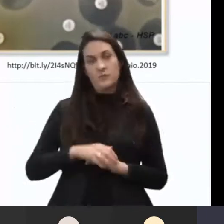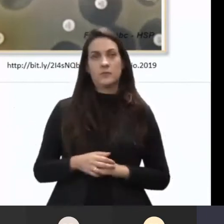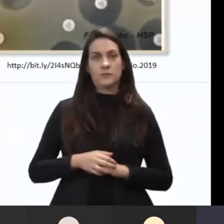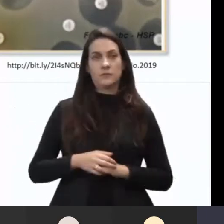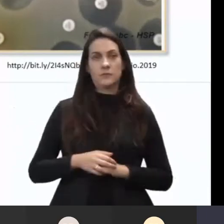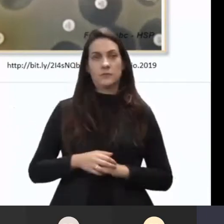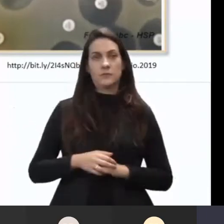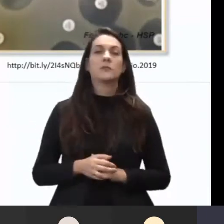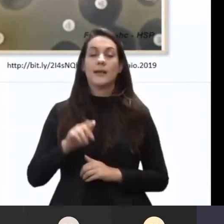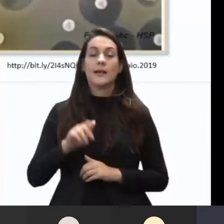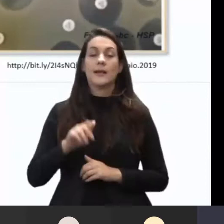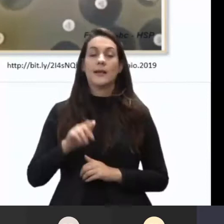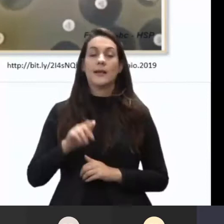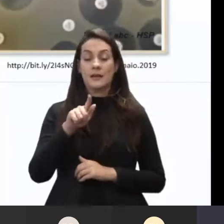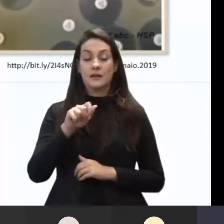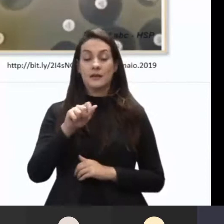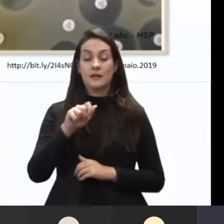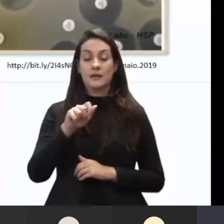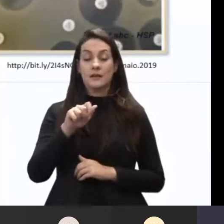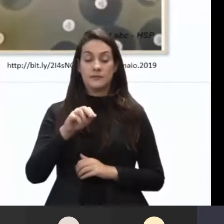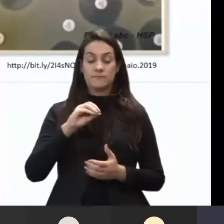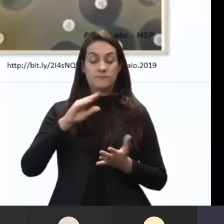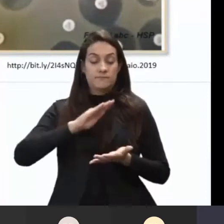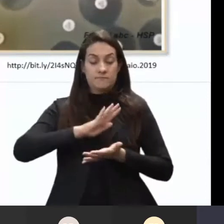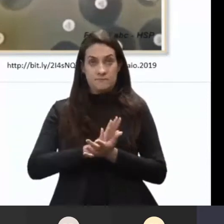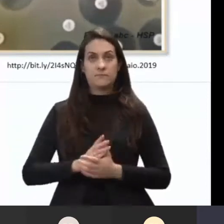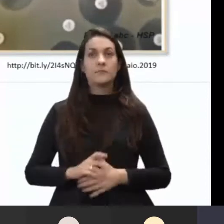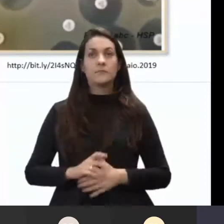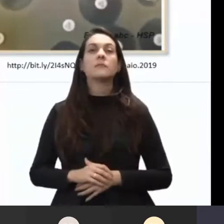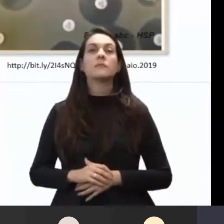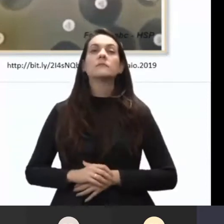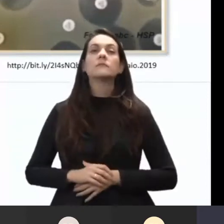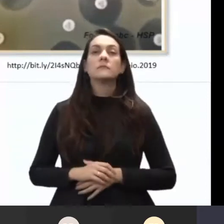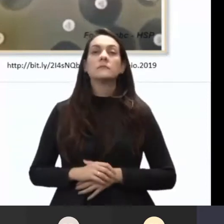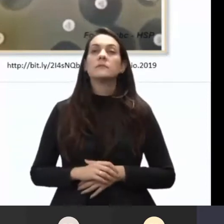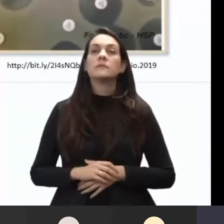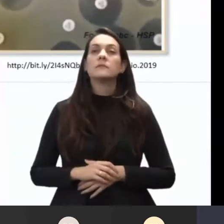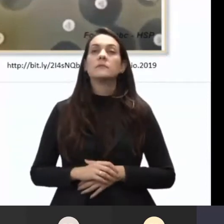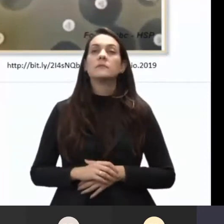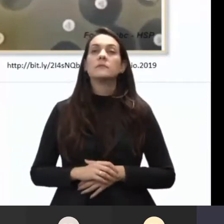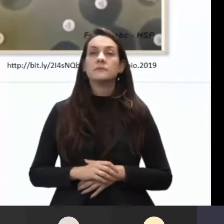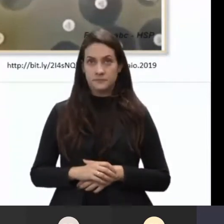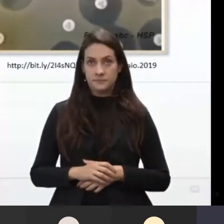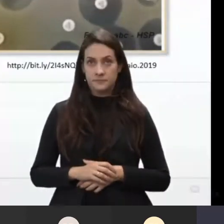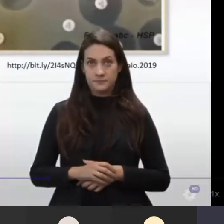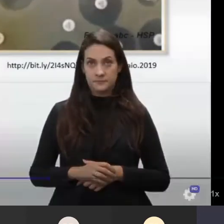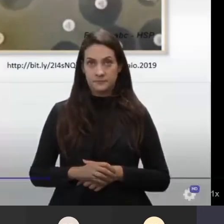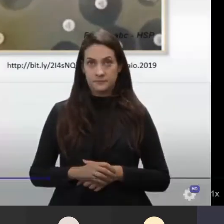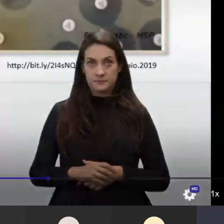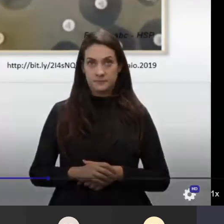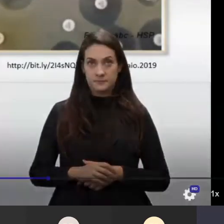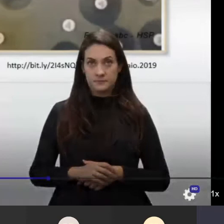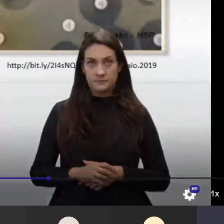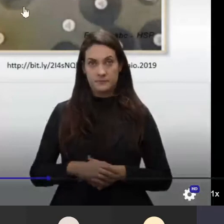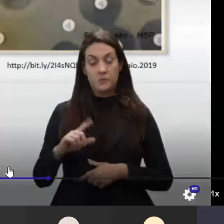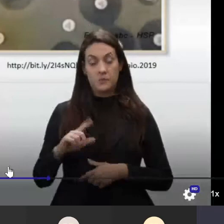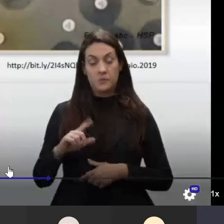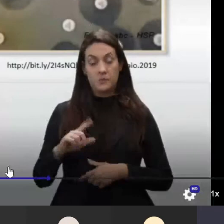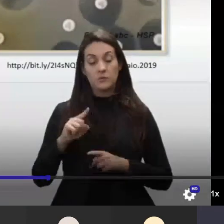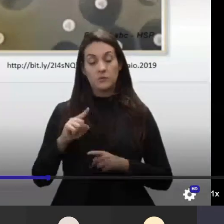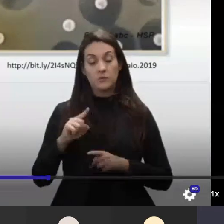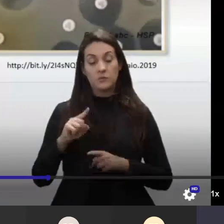inóculo está muito carregado. Então, aqui, provavelmente, nós temos um caso em que